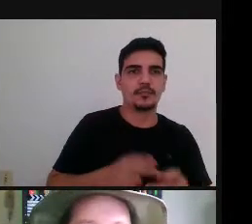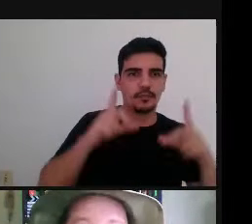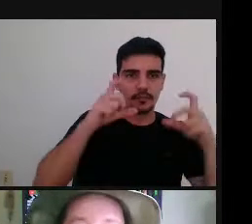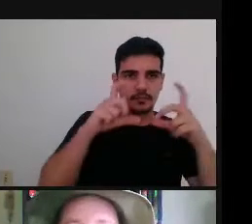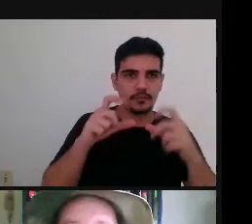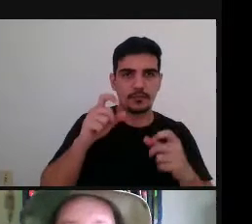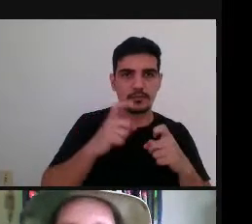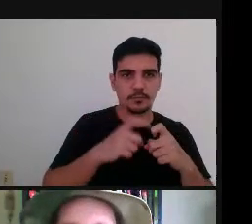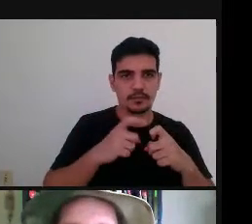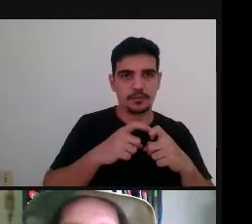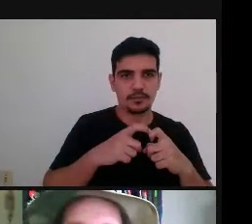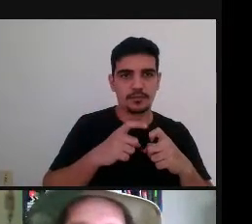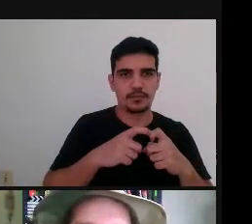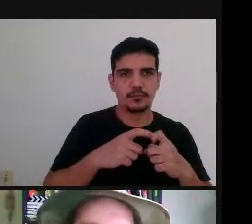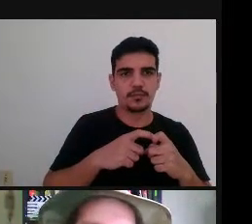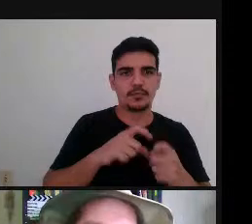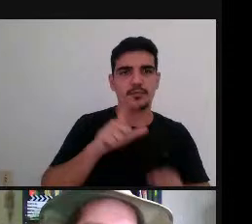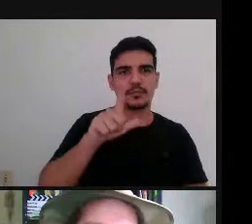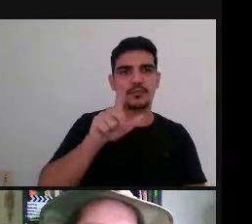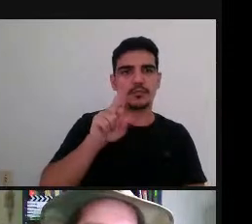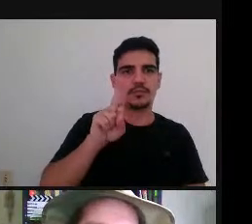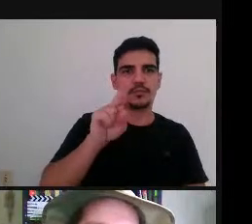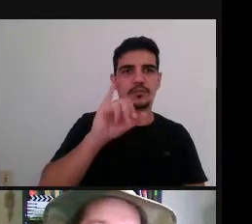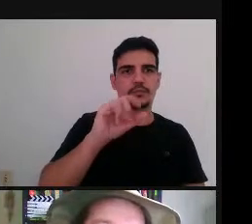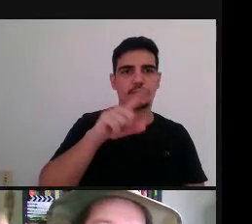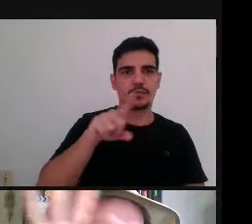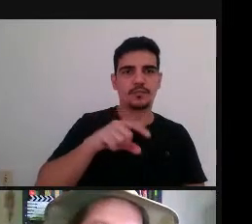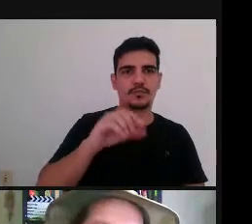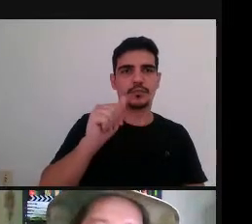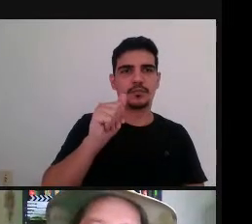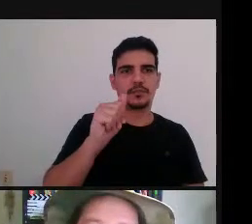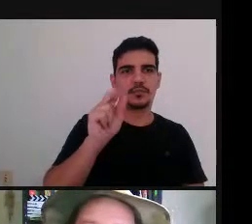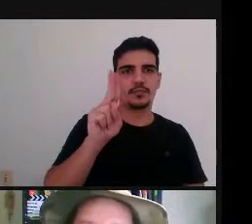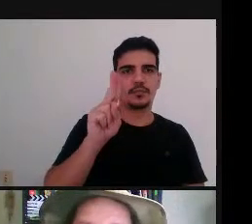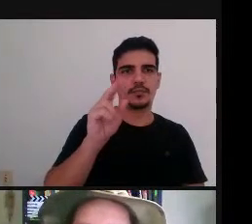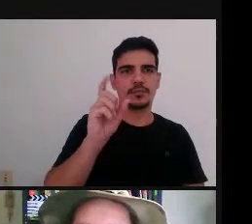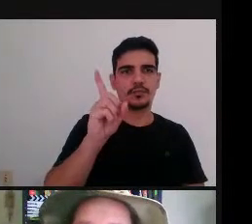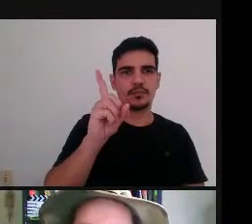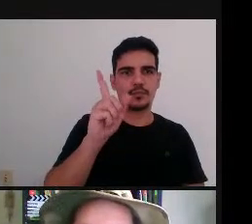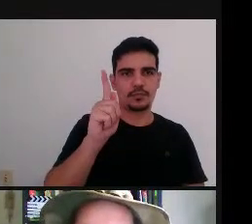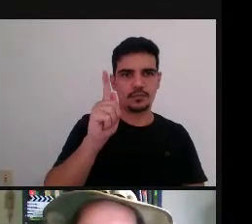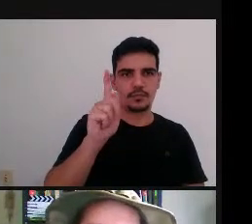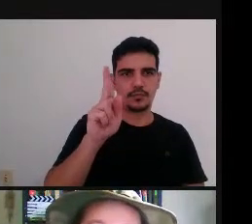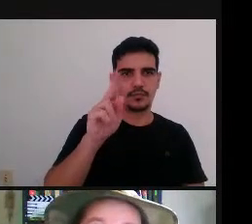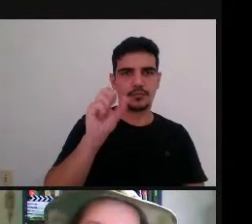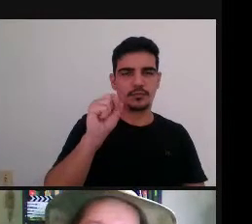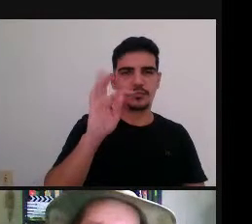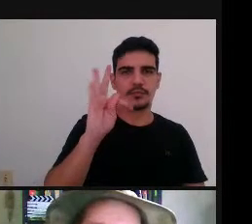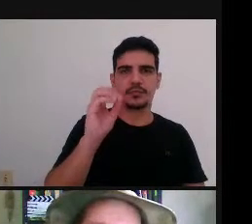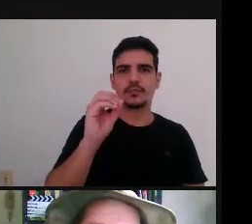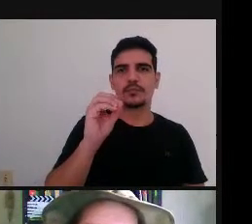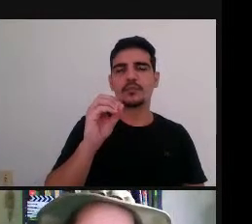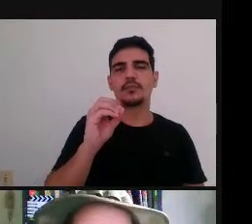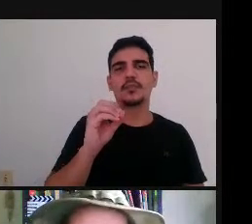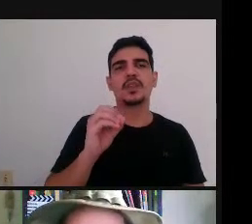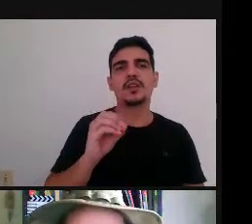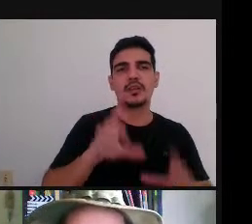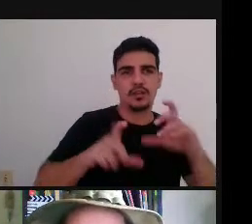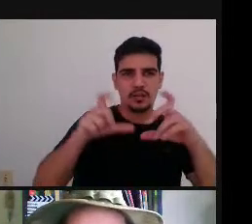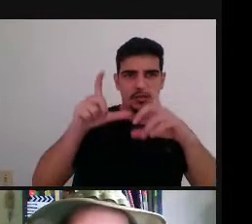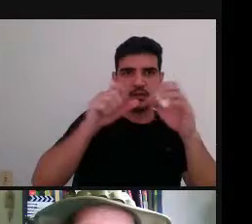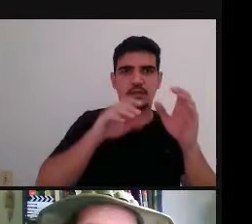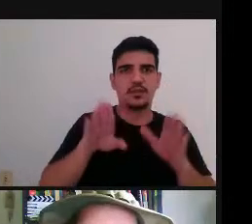do Hospital Semetron de Porto Velho. É, algum desses slides a gente usa para aulas, né, usa para palestras, com o Ministério da